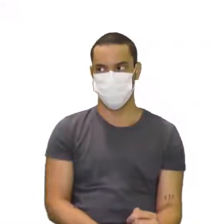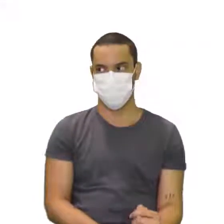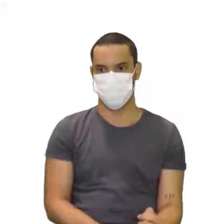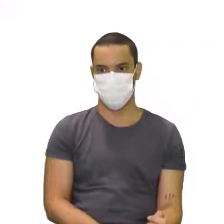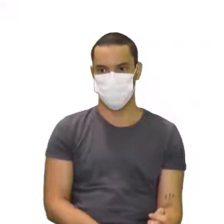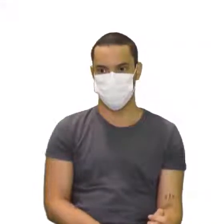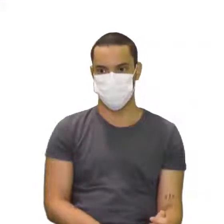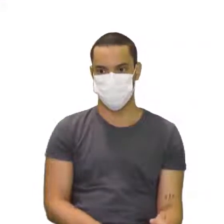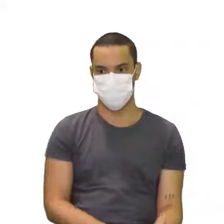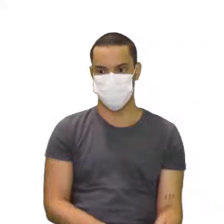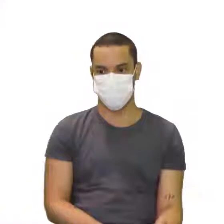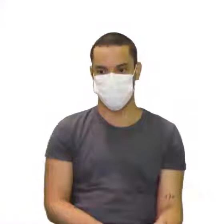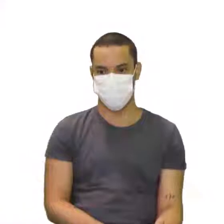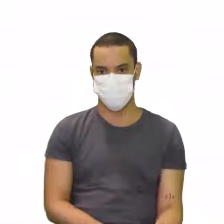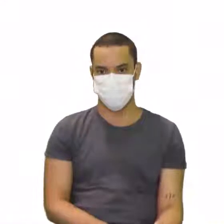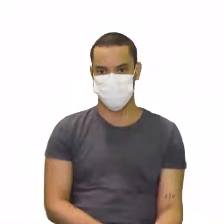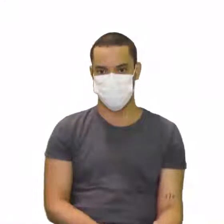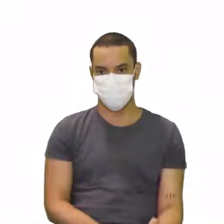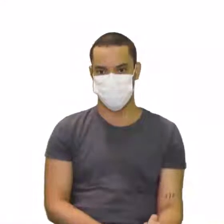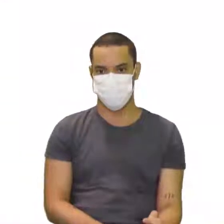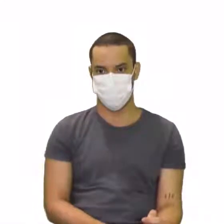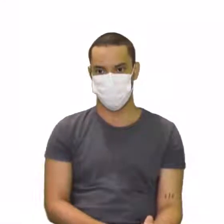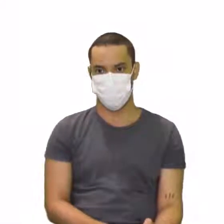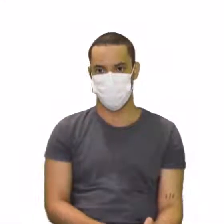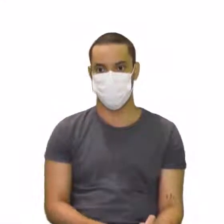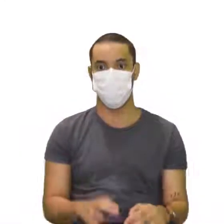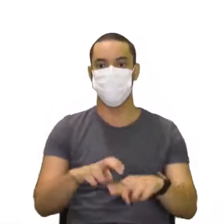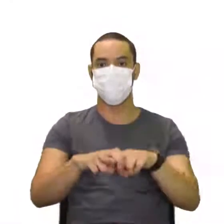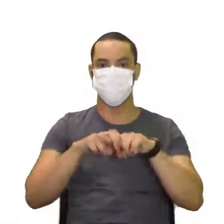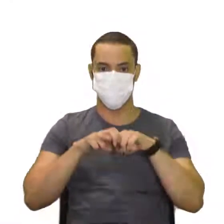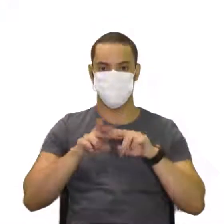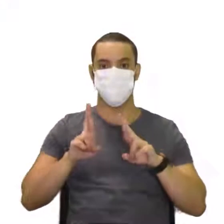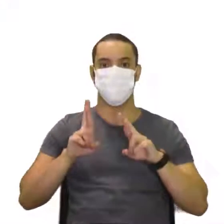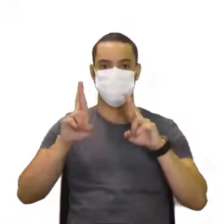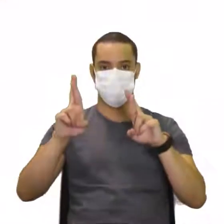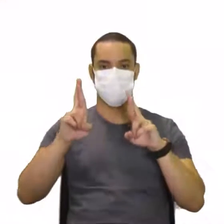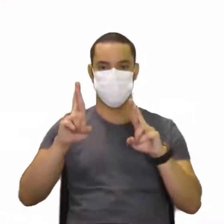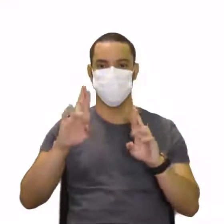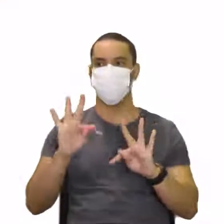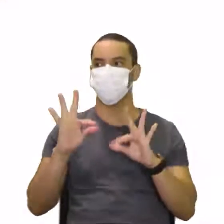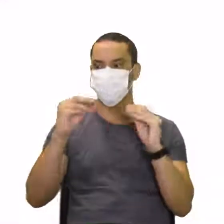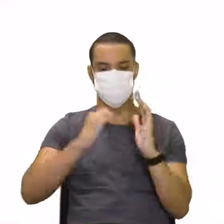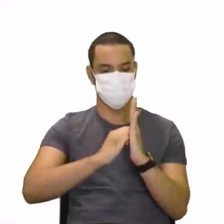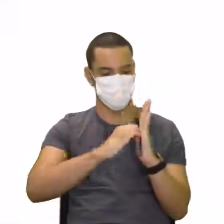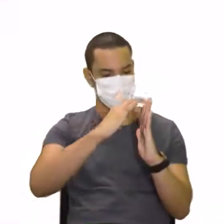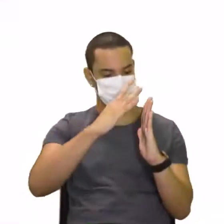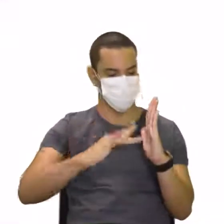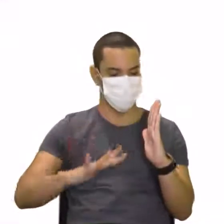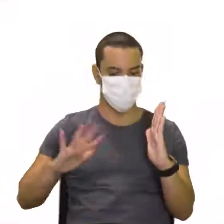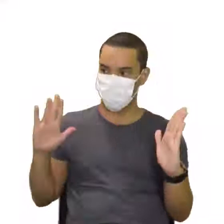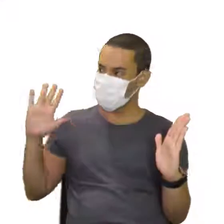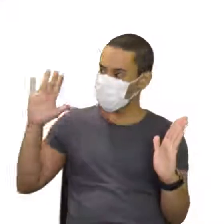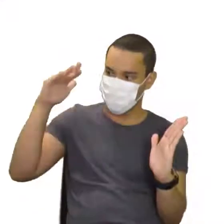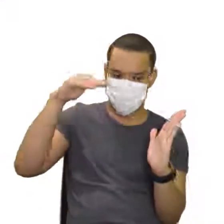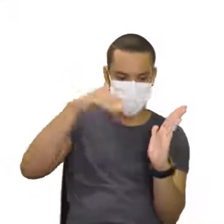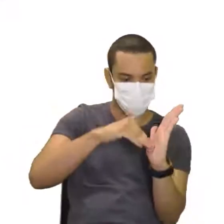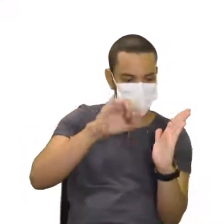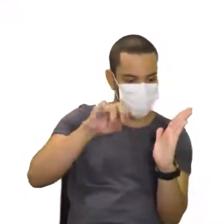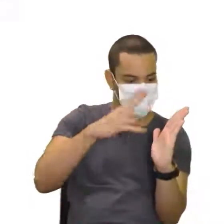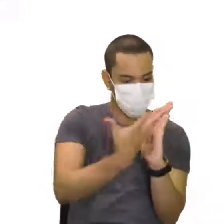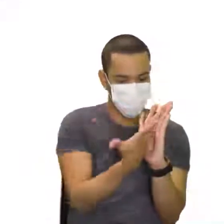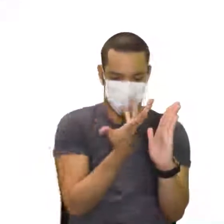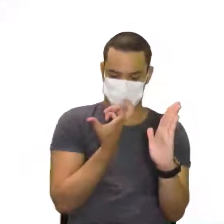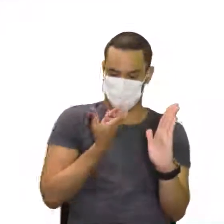de telecomunicações. E eles são responsáveis pela frequência do sinal que deve ser transmitido ou recebido,